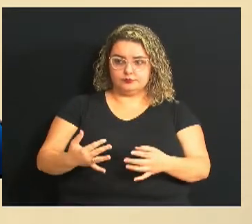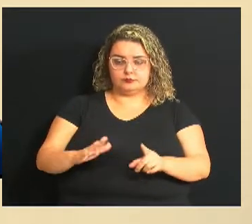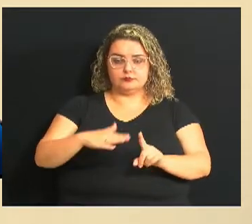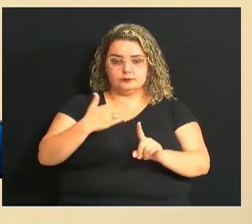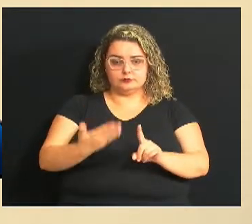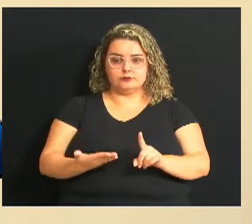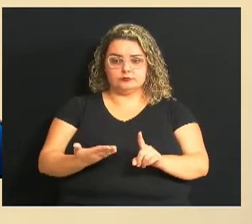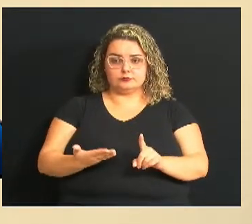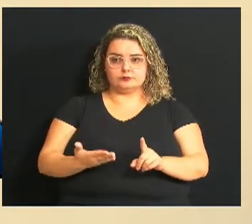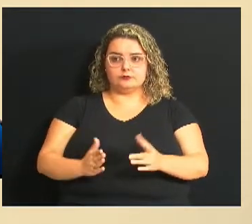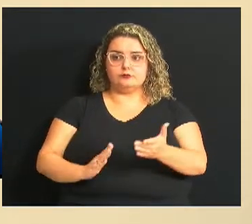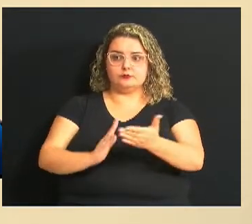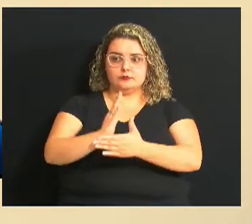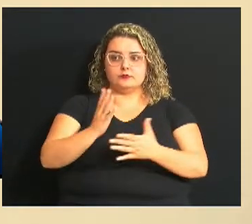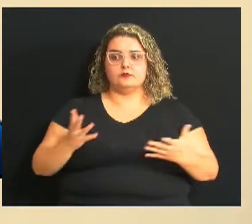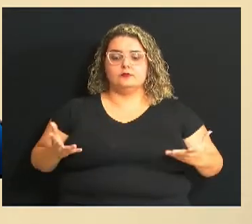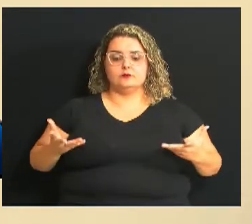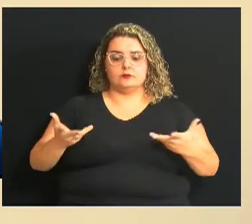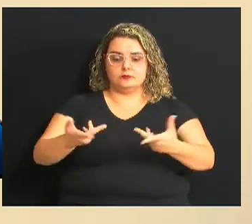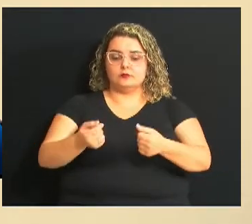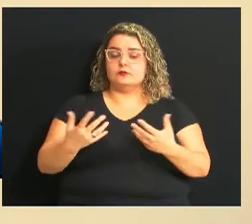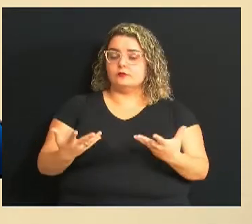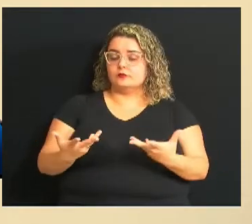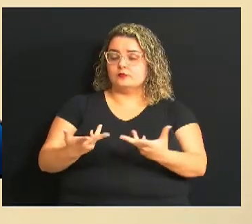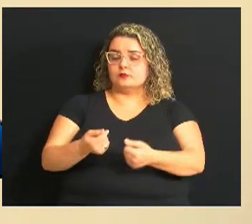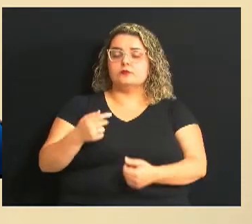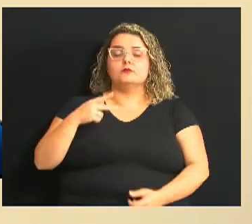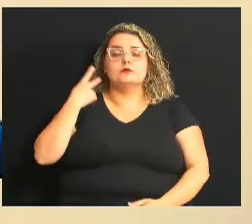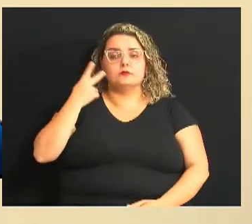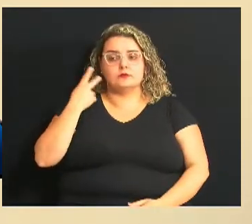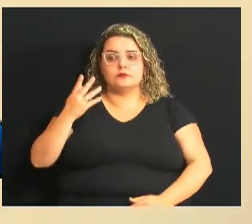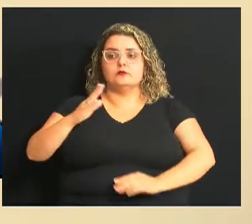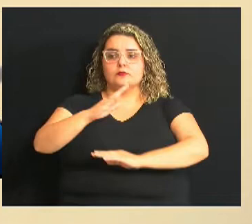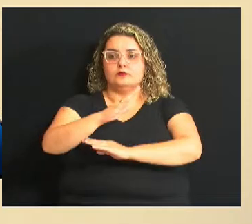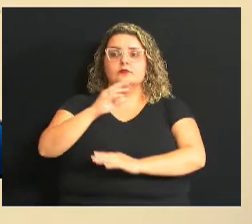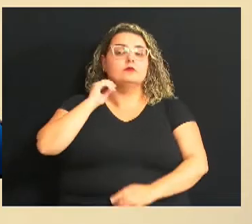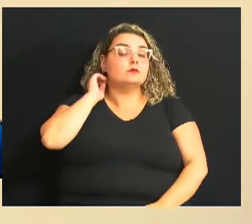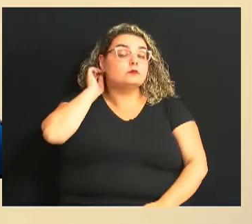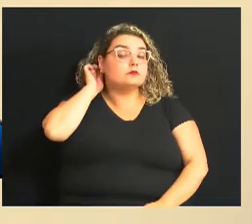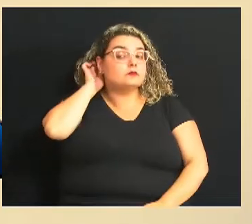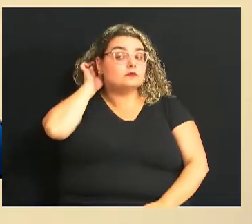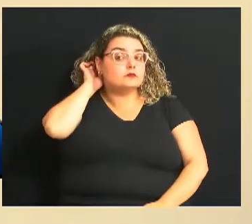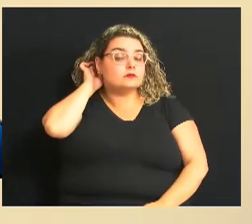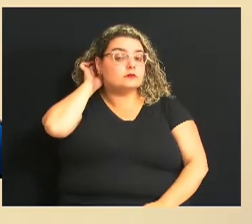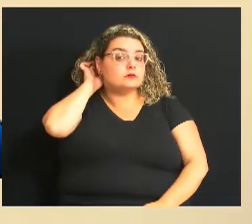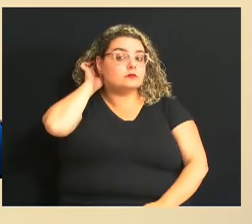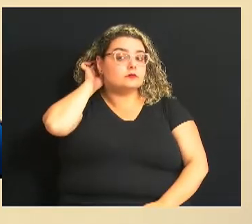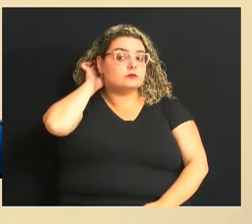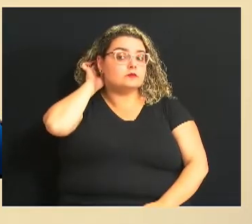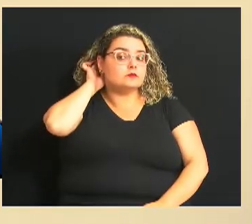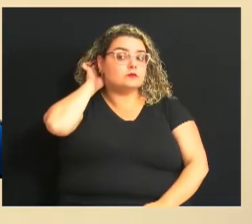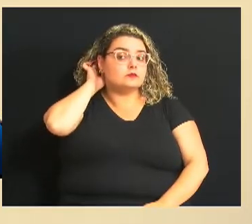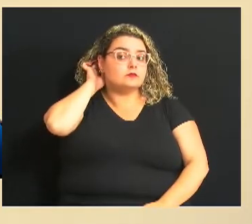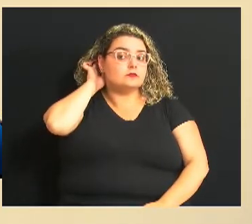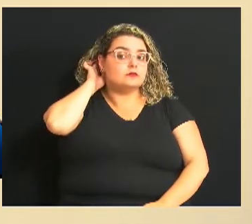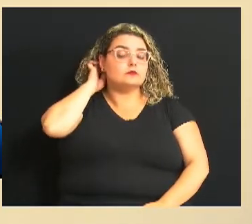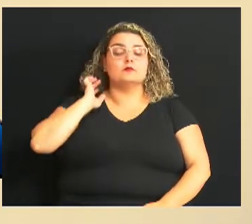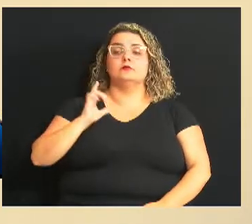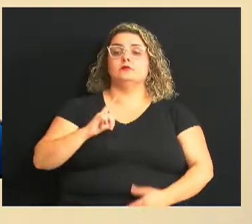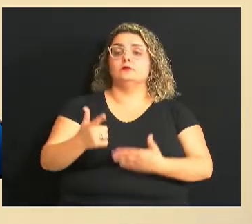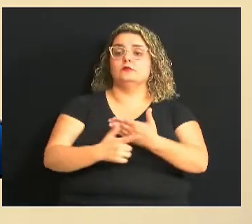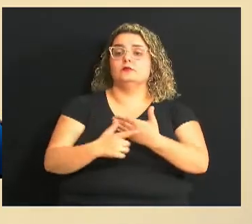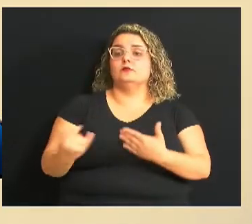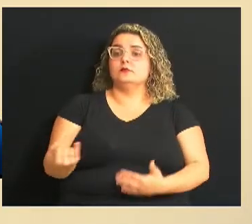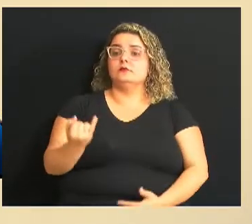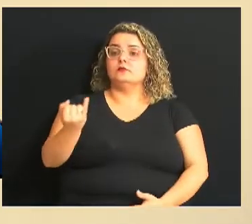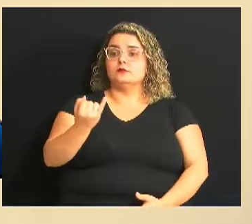e foram aprovadas de forma unânime por essa casa. Então, isso tem um valor muito importante. Então, na sequência